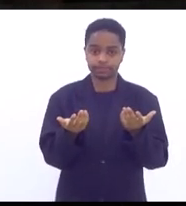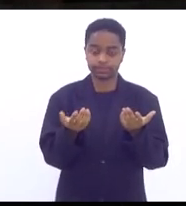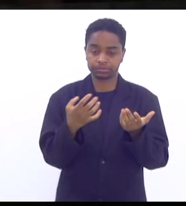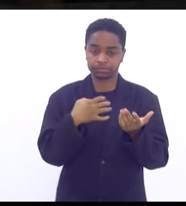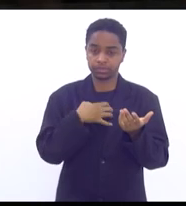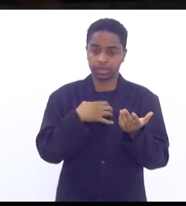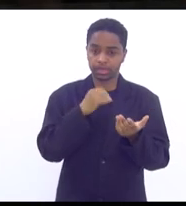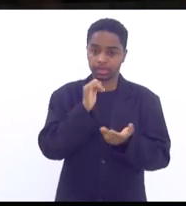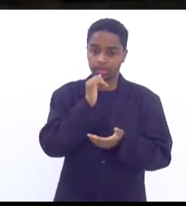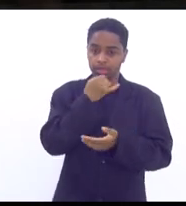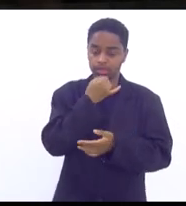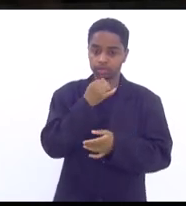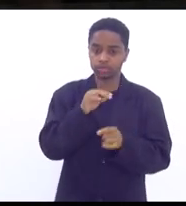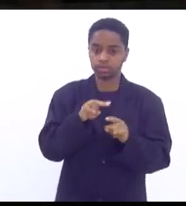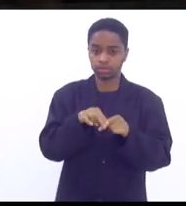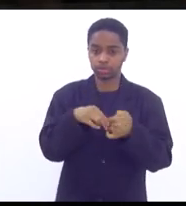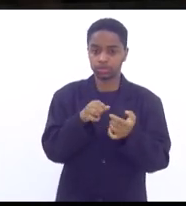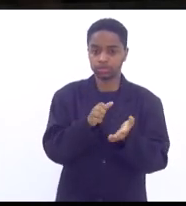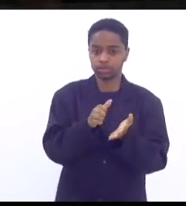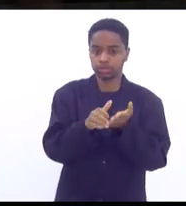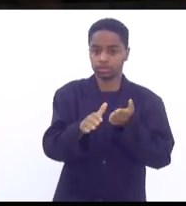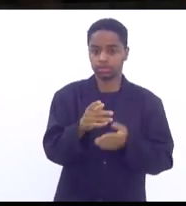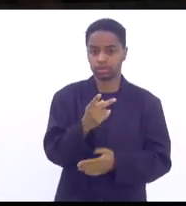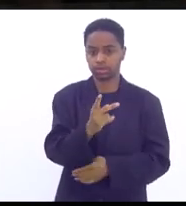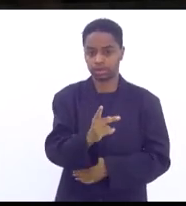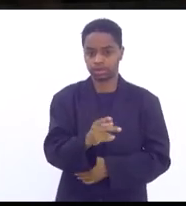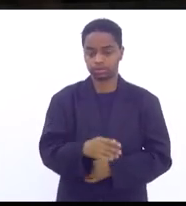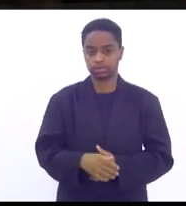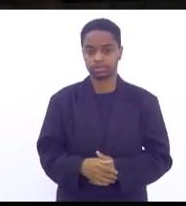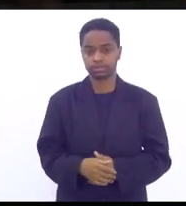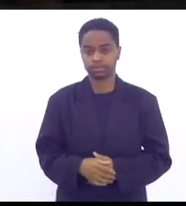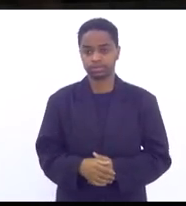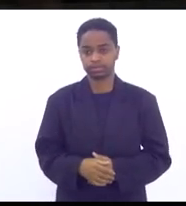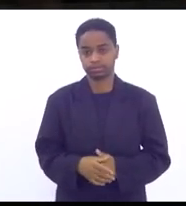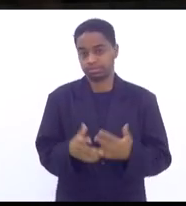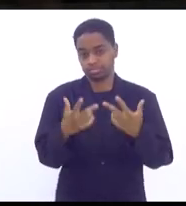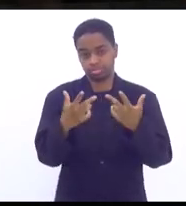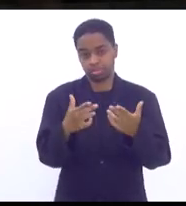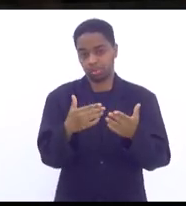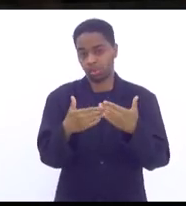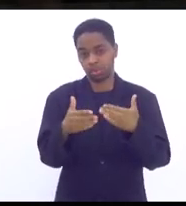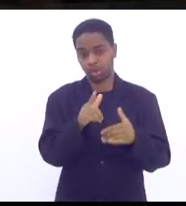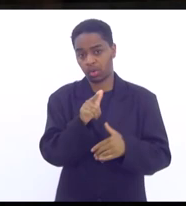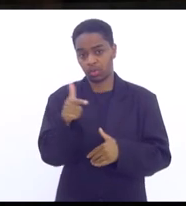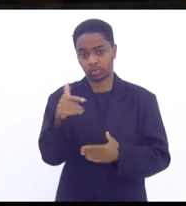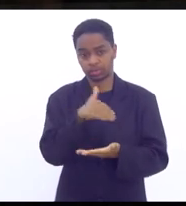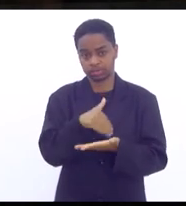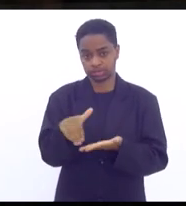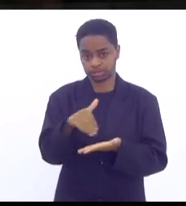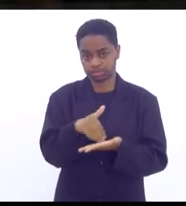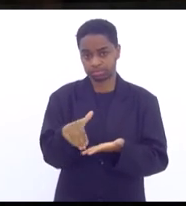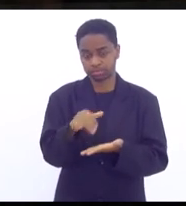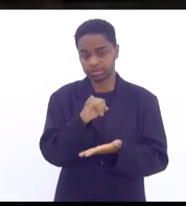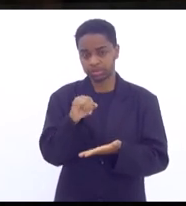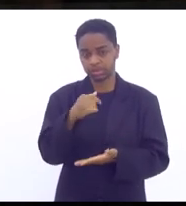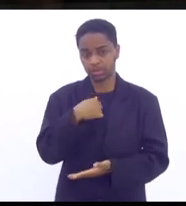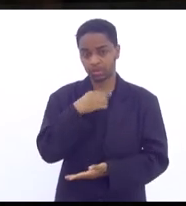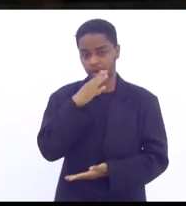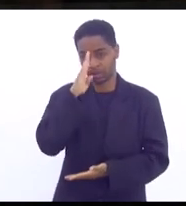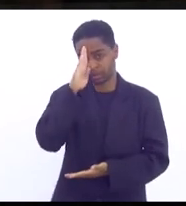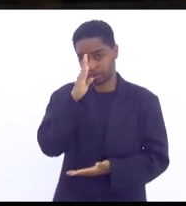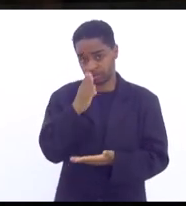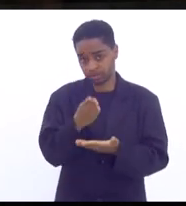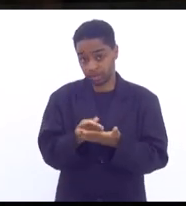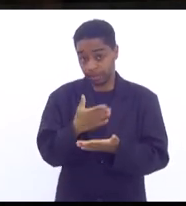pesaroso com essa exoneração, como ficarei com qualquer outro secretário que eu ache, na